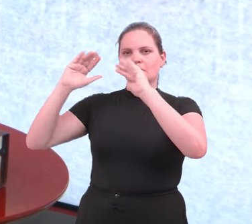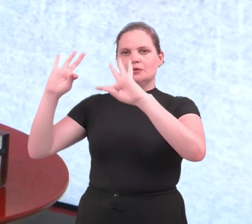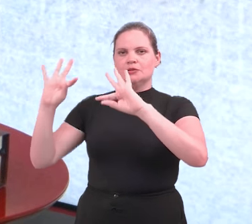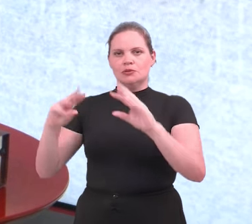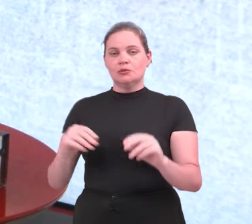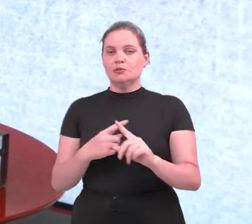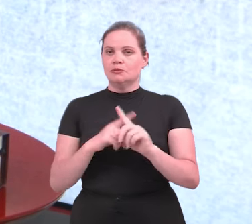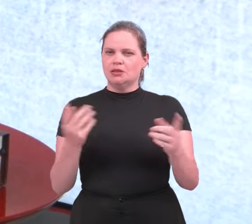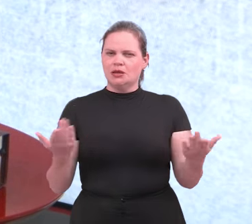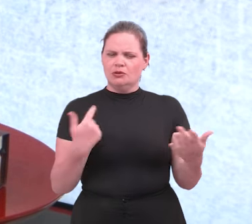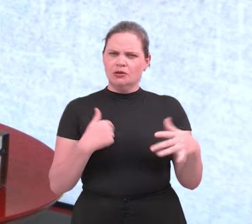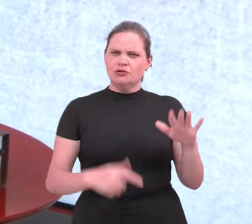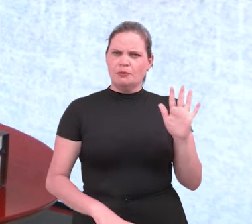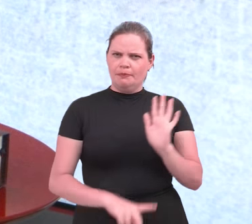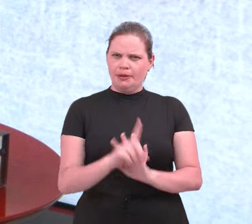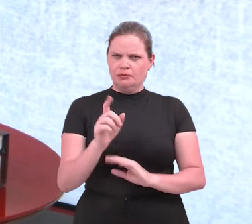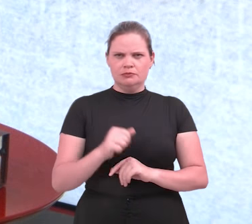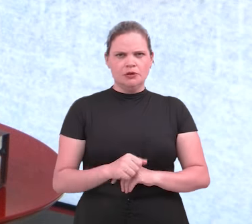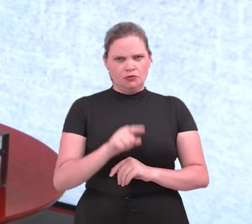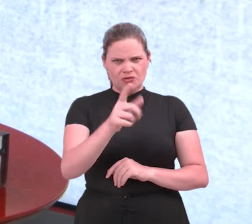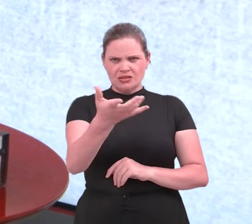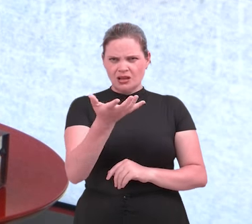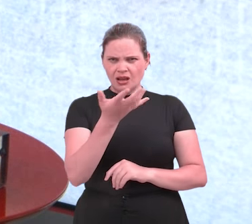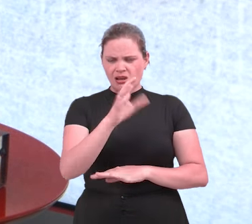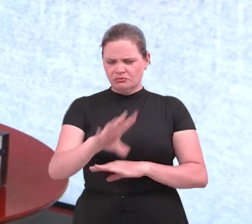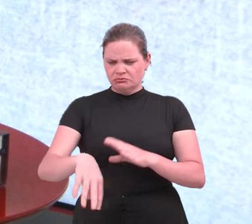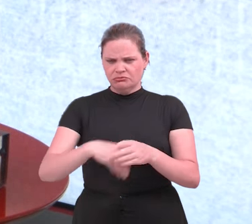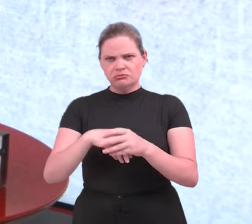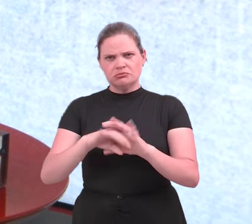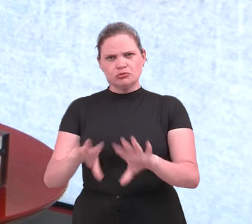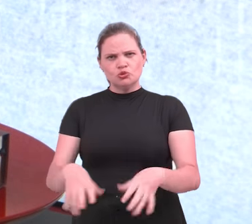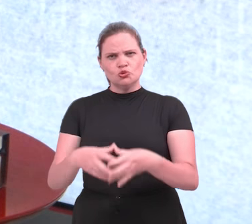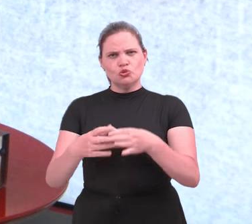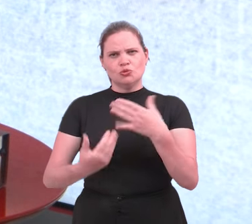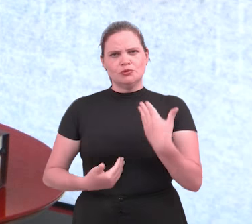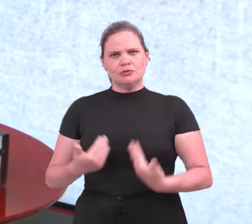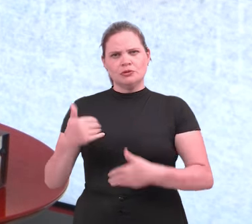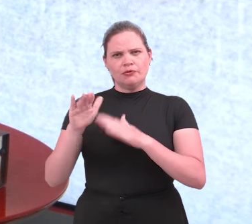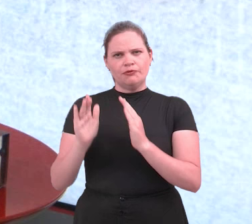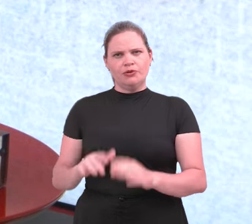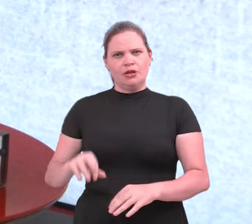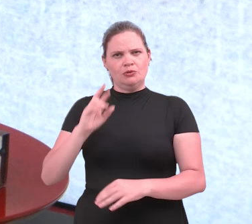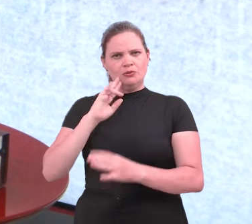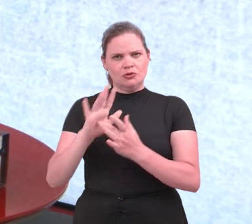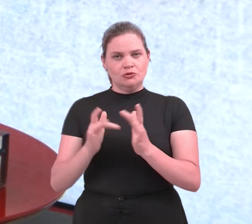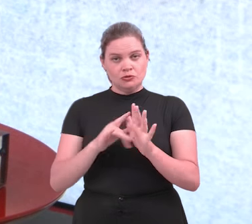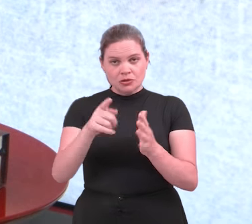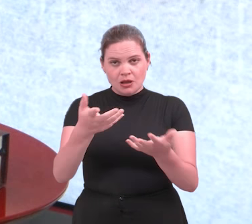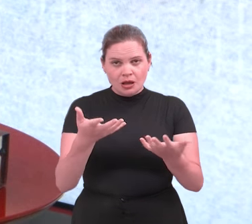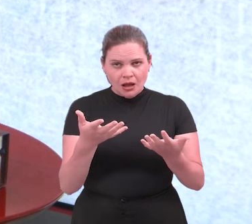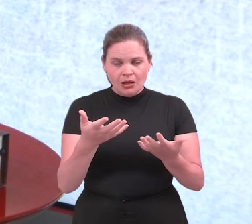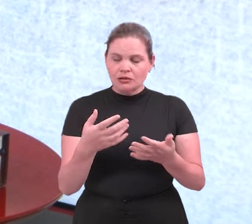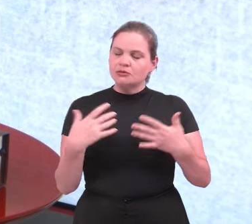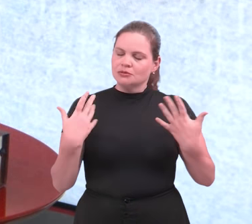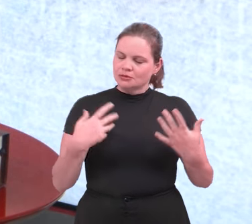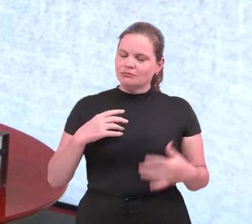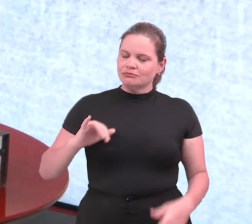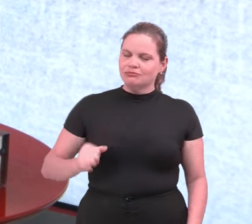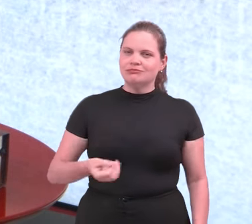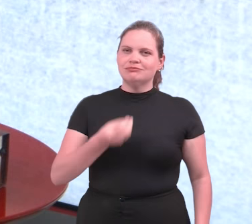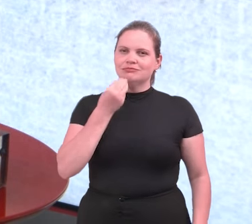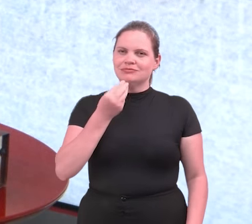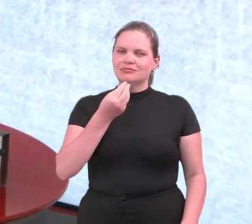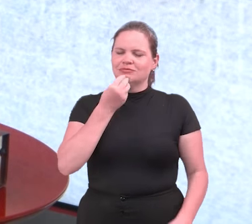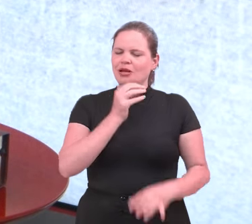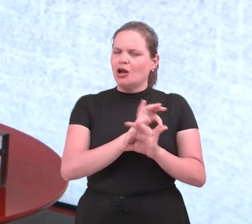fazer uma pergunta. Você deseja fazer parte da Igreja Fiel de Jesus? Olha, vale a pena ouvir a voz de